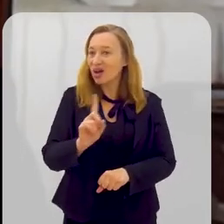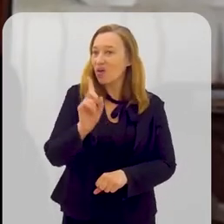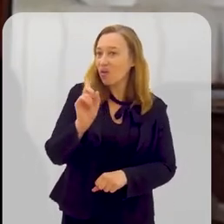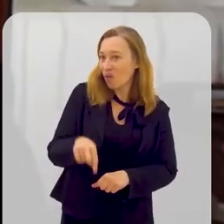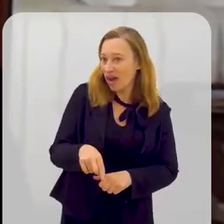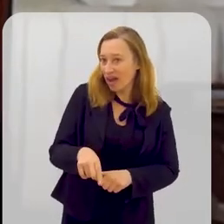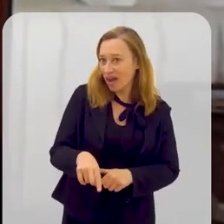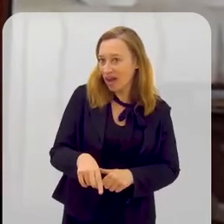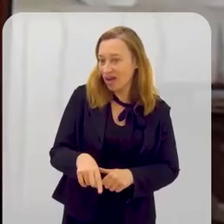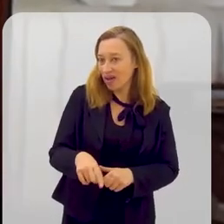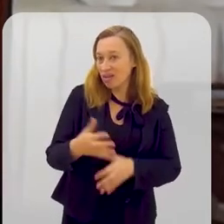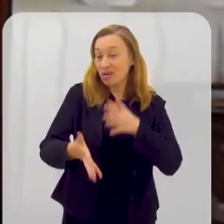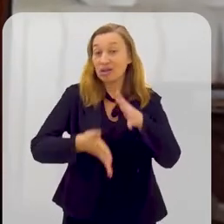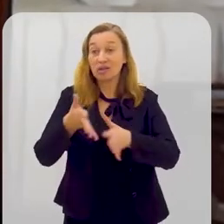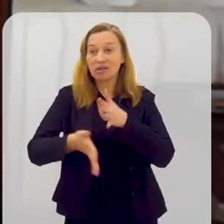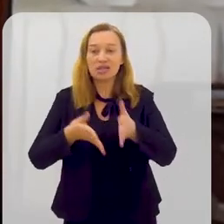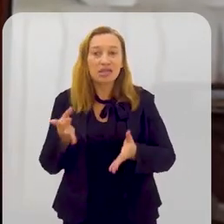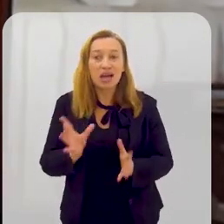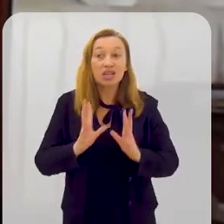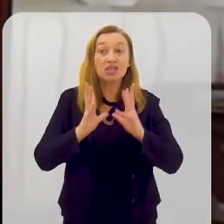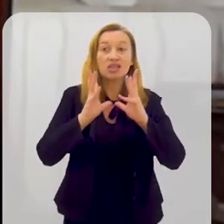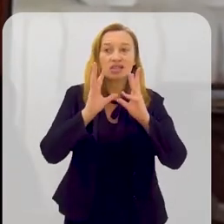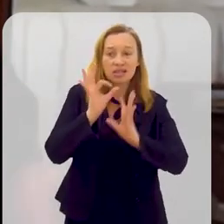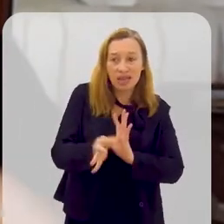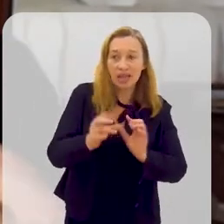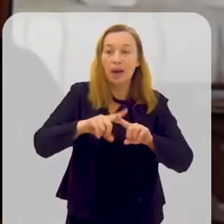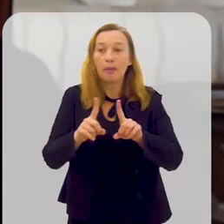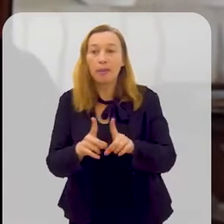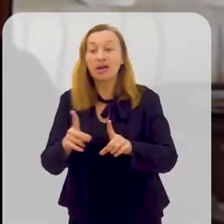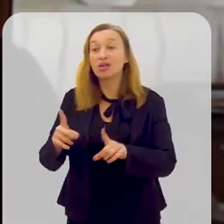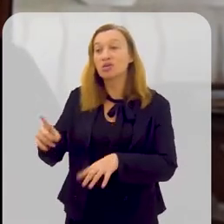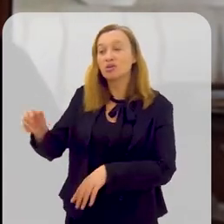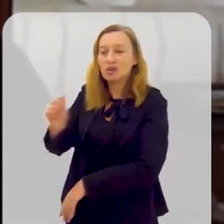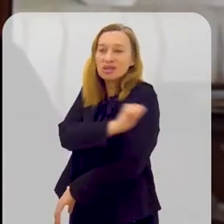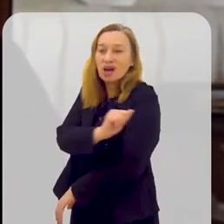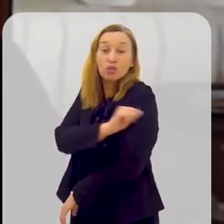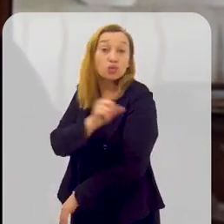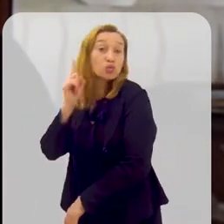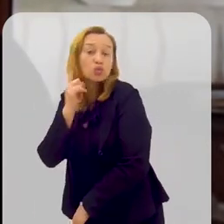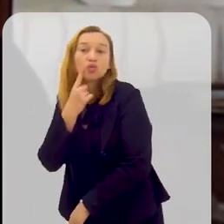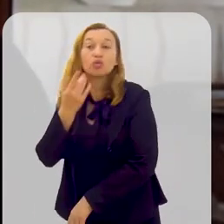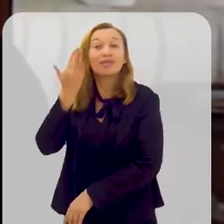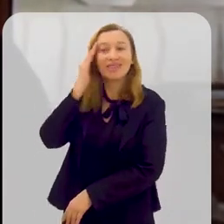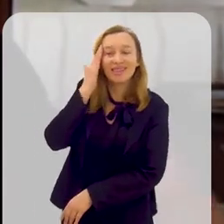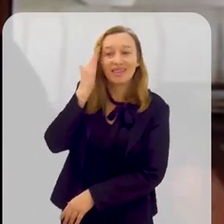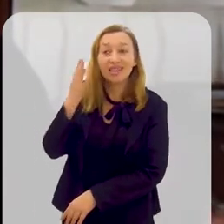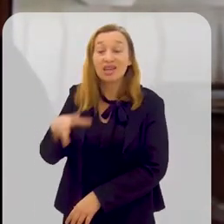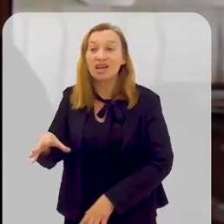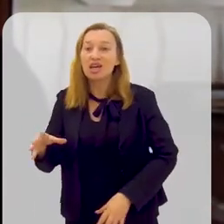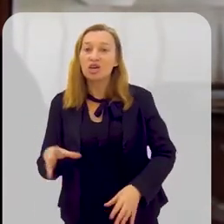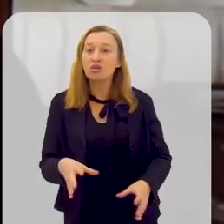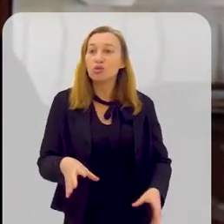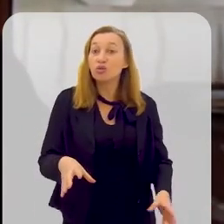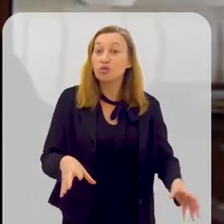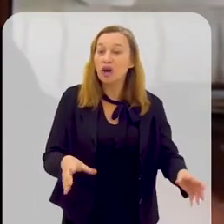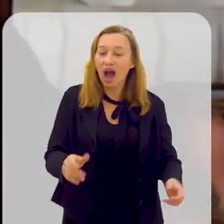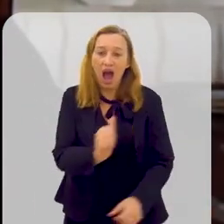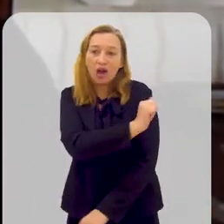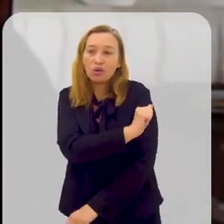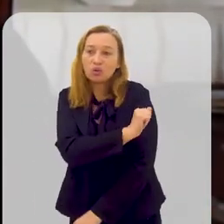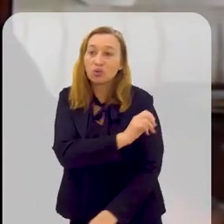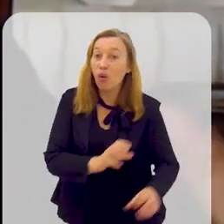não é uma língua de sinais pura mas os alunos surdos entendiam e mais os alunos